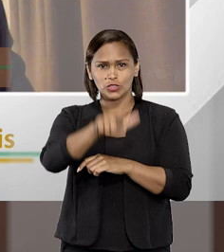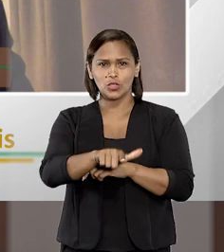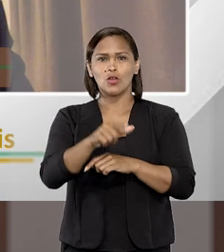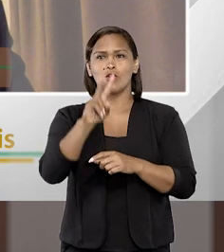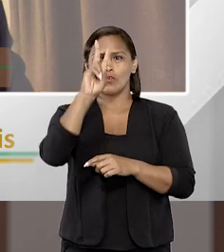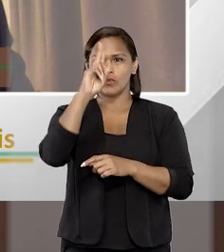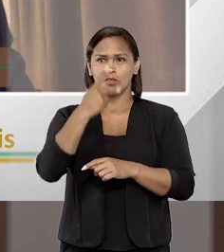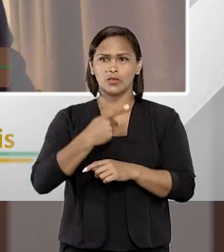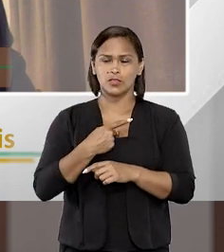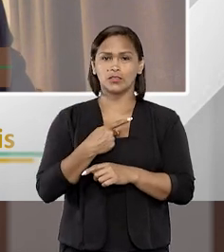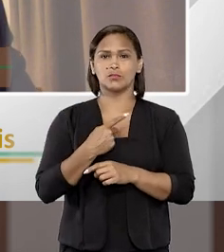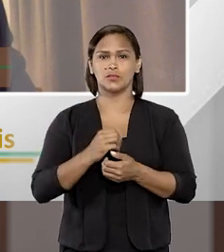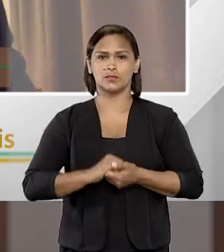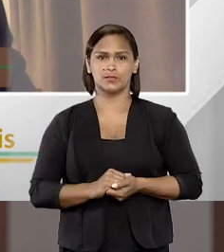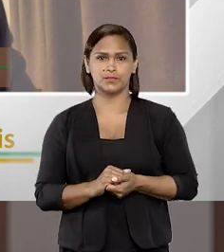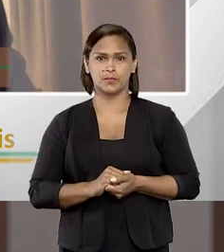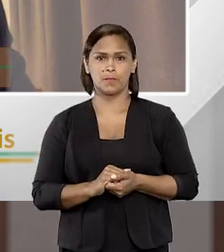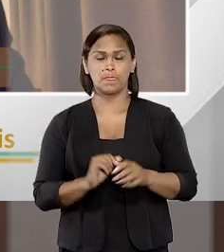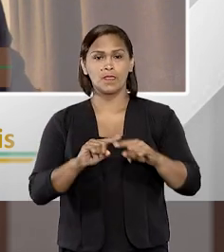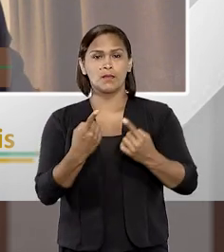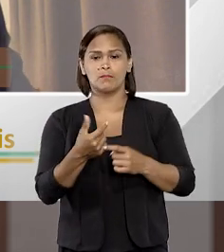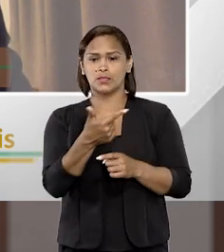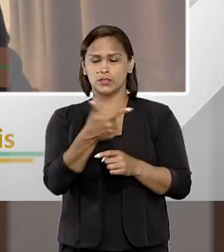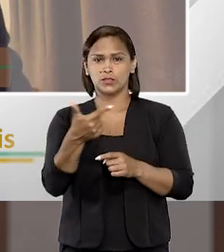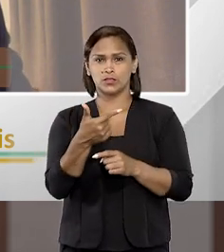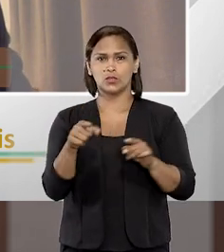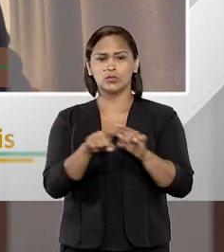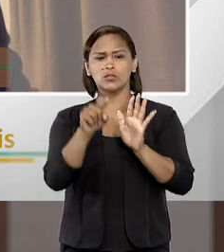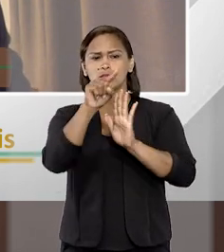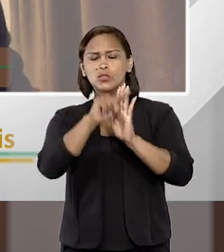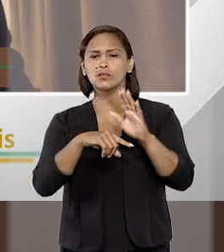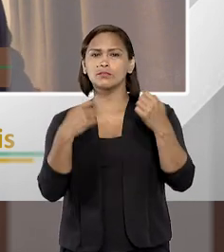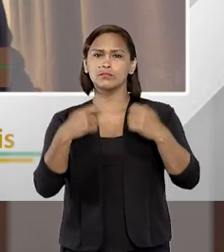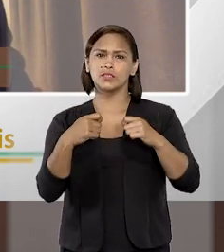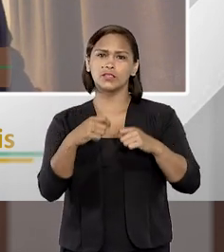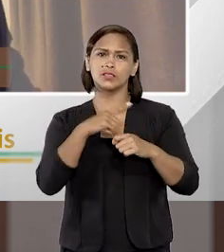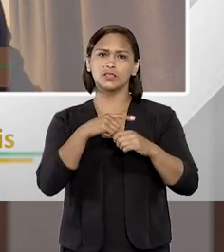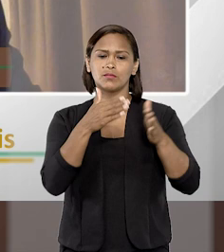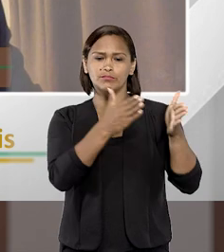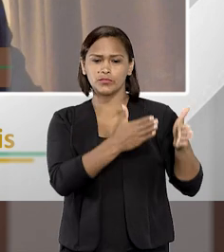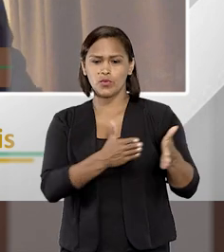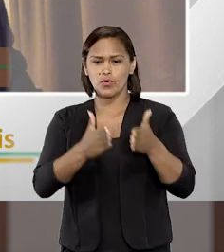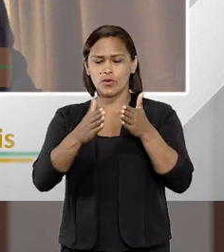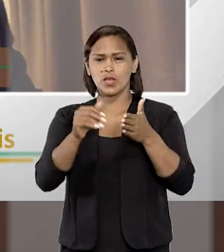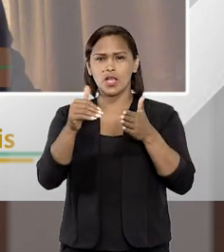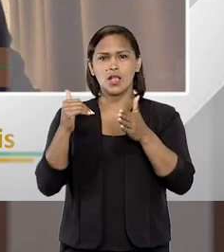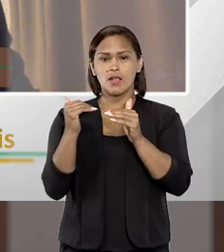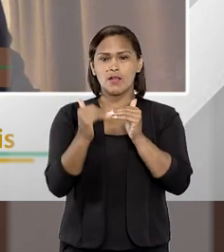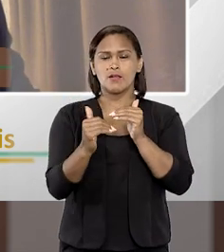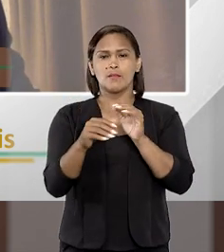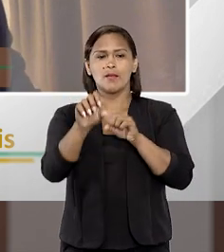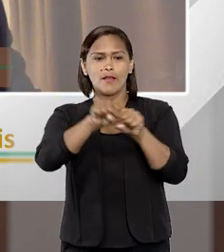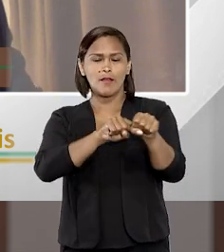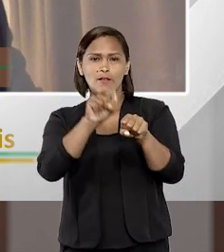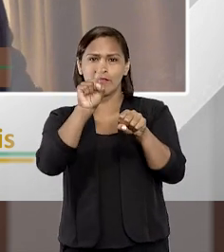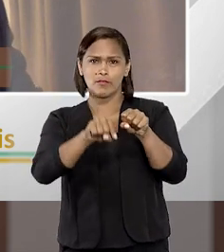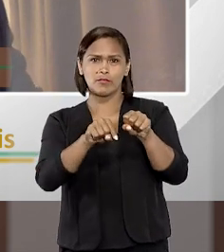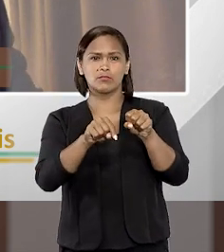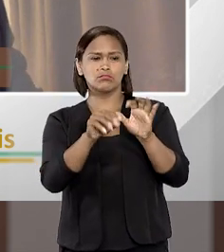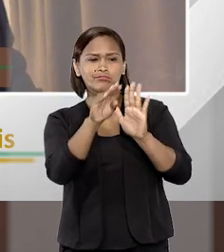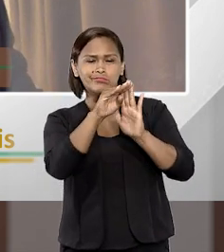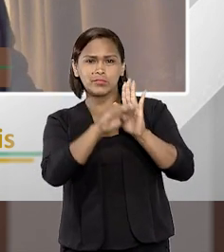o reconhecimento pessoal é nesse momento a contamos a necessidade de diretrizes para formação